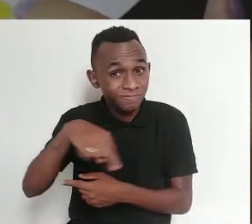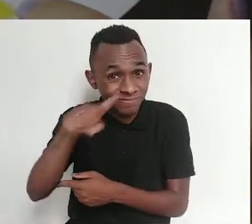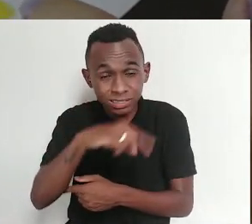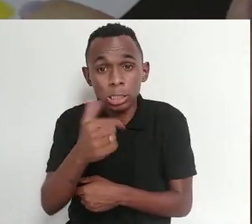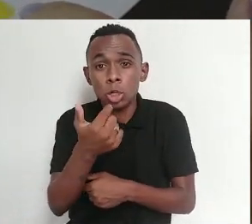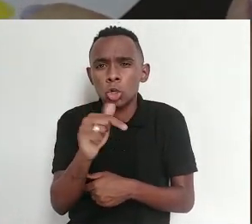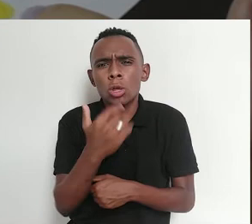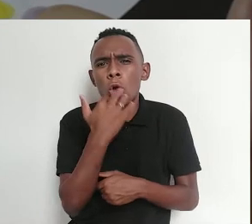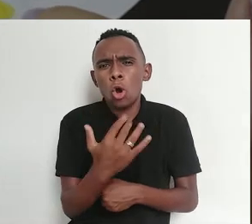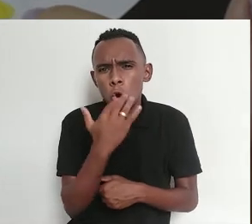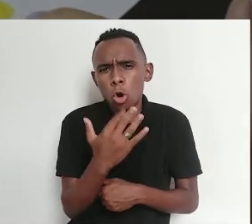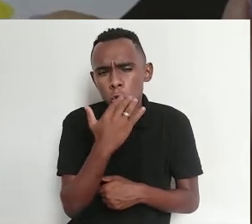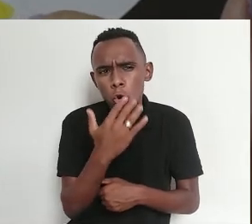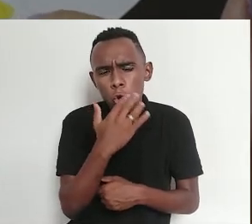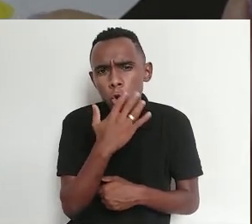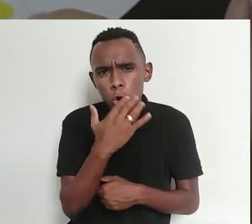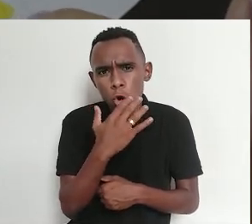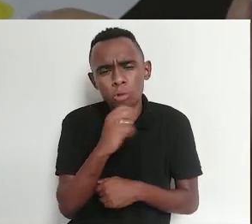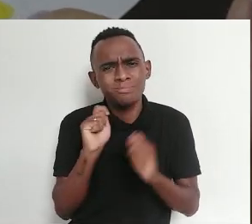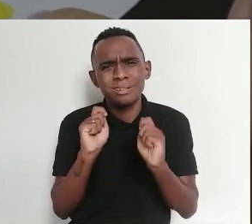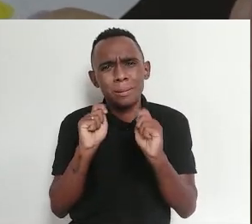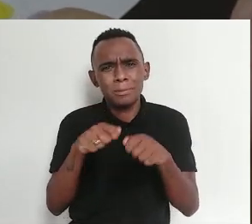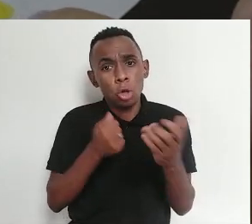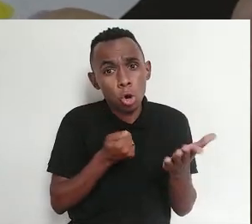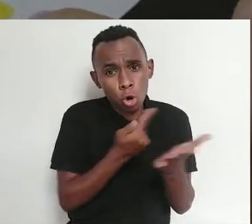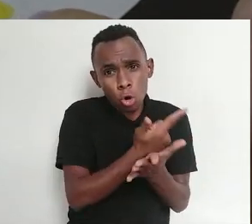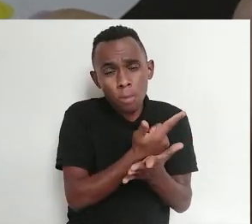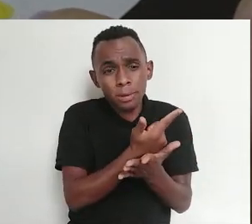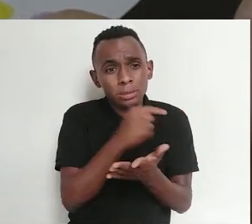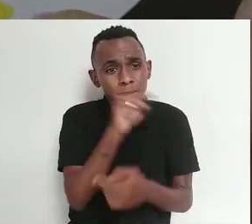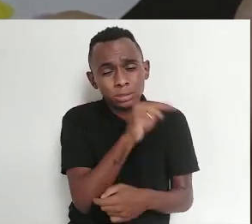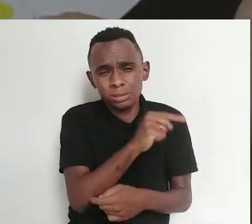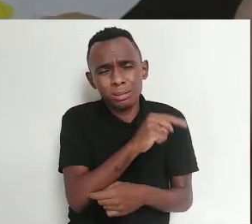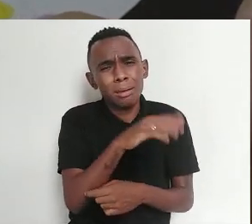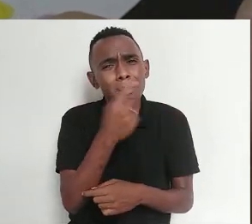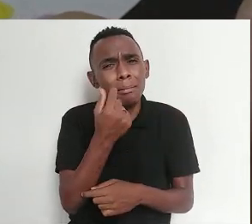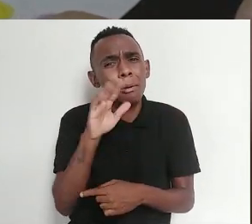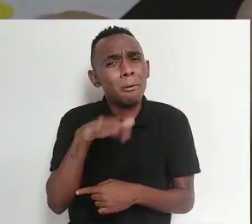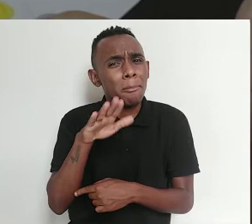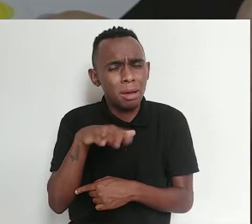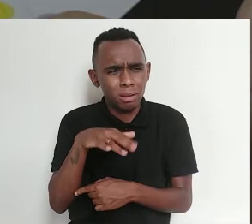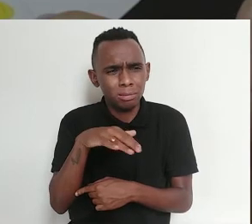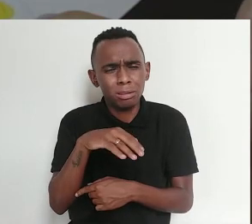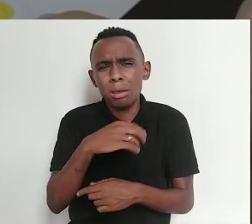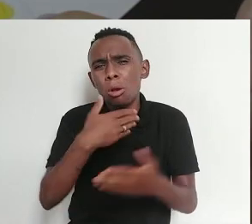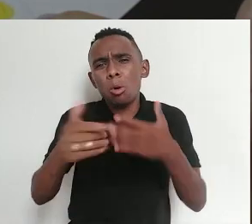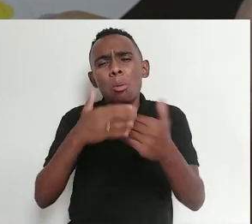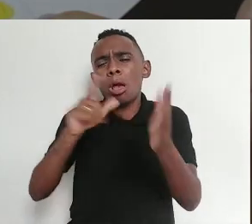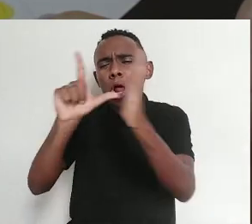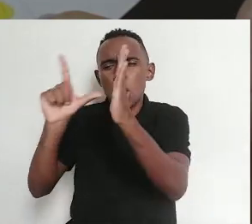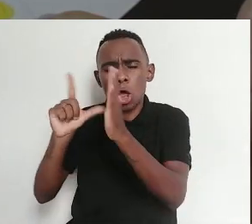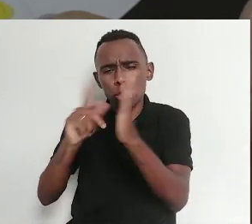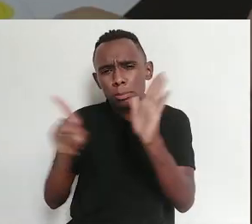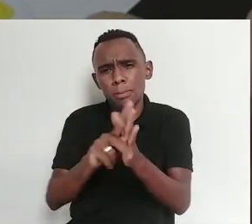tiverem aquarela em casa, não tiver possibilidade de comprar, essa aquarela aqui ela é bem baratinha, vende em qualquer papelaria, acha, é uma